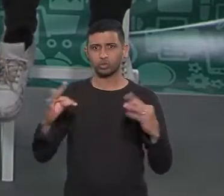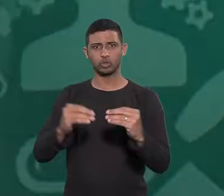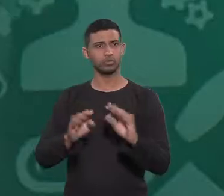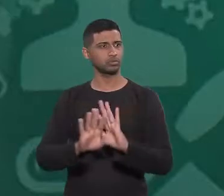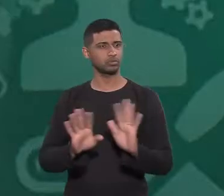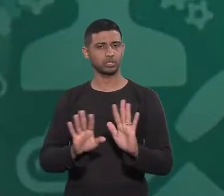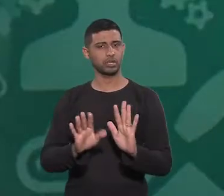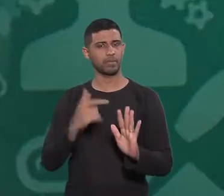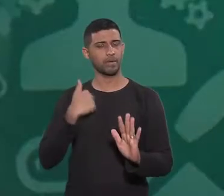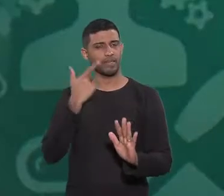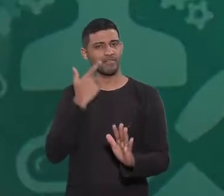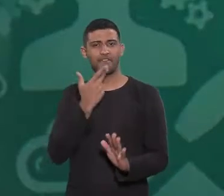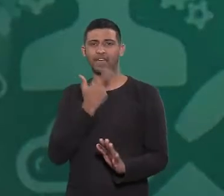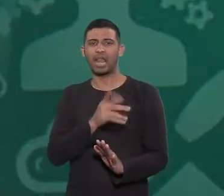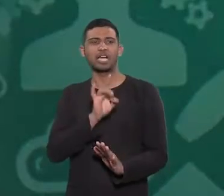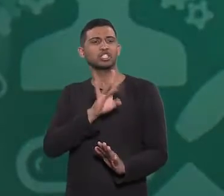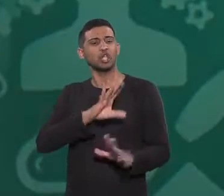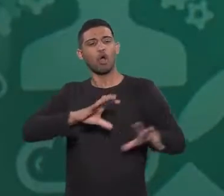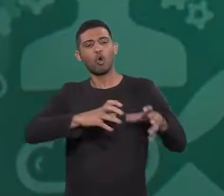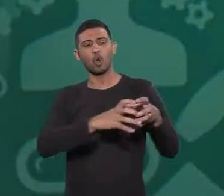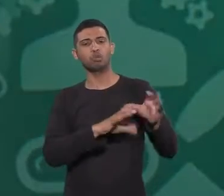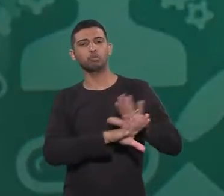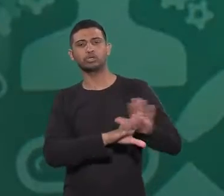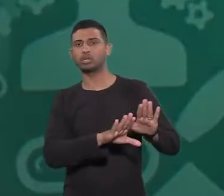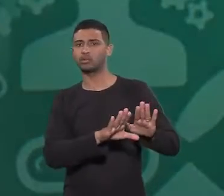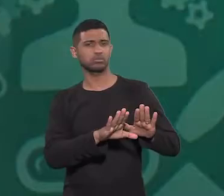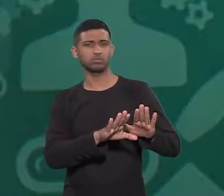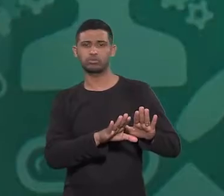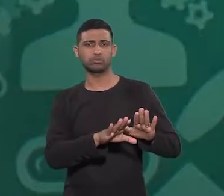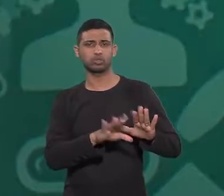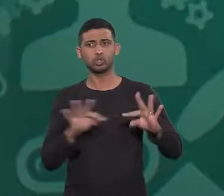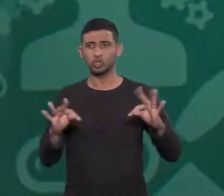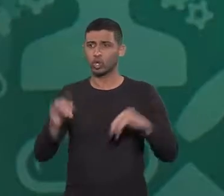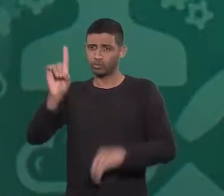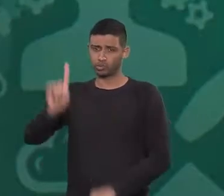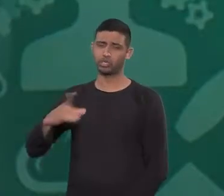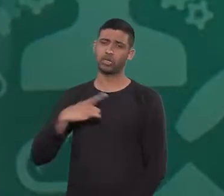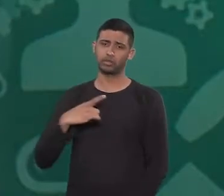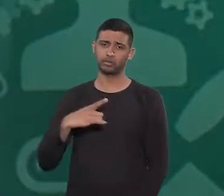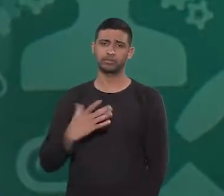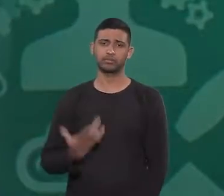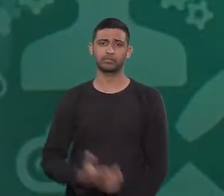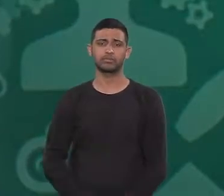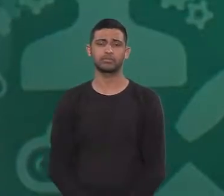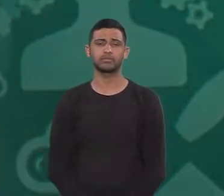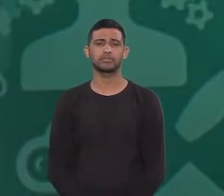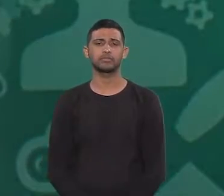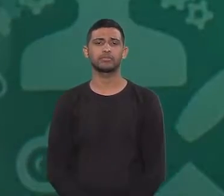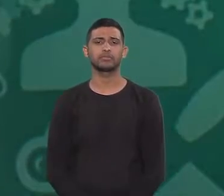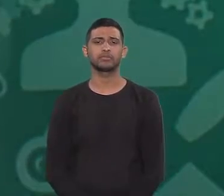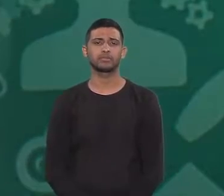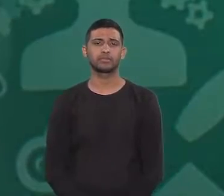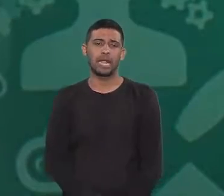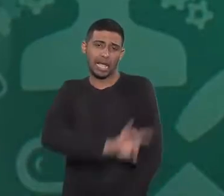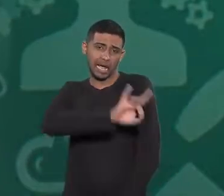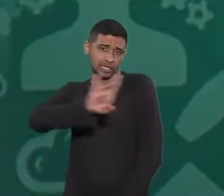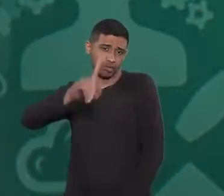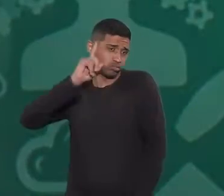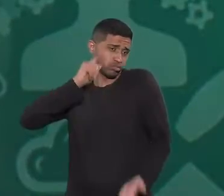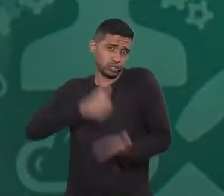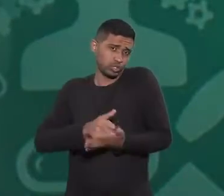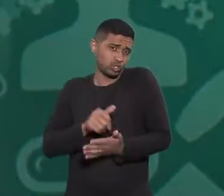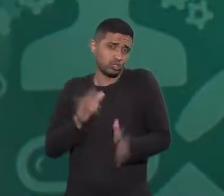todo mundo. Ela só não pode ser para uma parcela específica da sociedade. Agora, todos têm que ter direito a ela, todos têm que ter direito. Tem